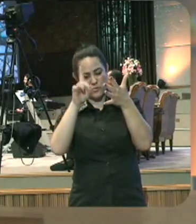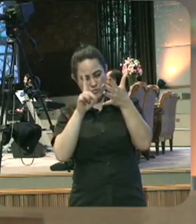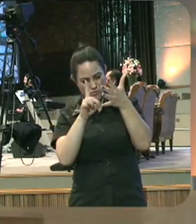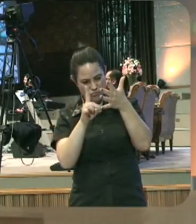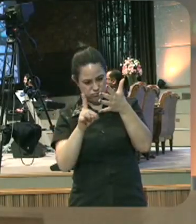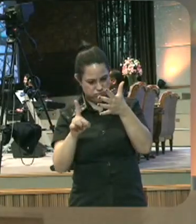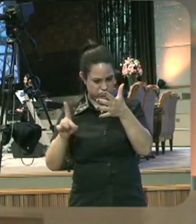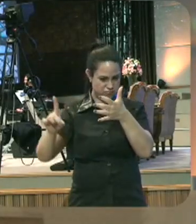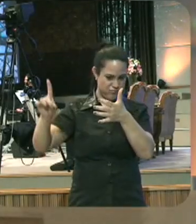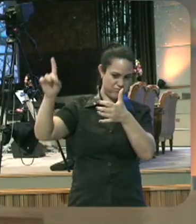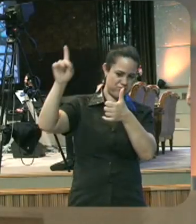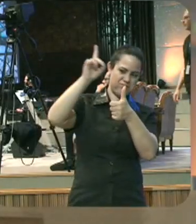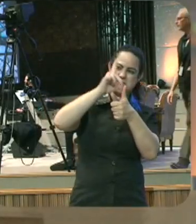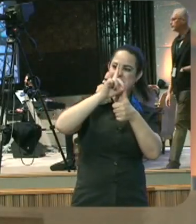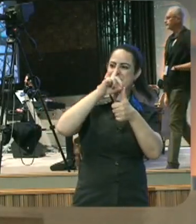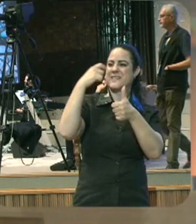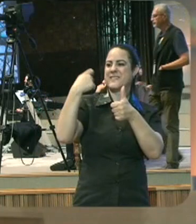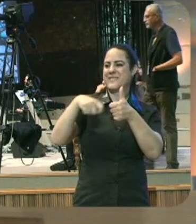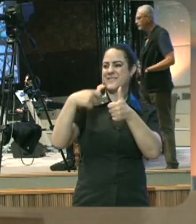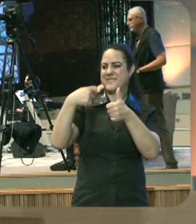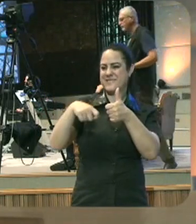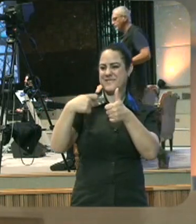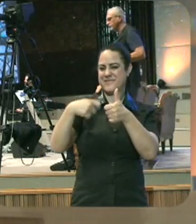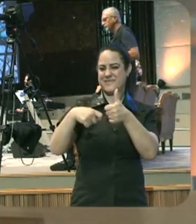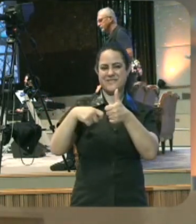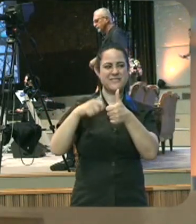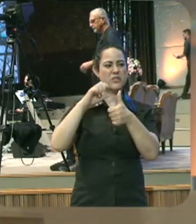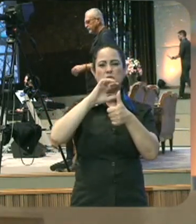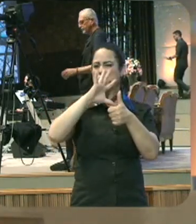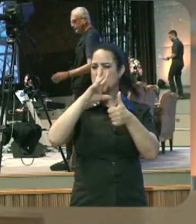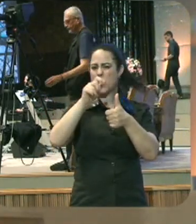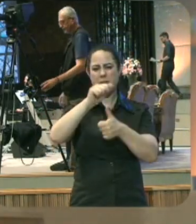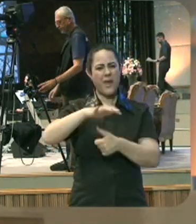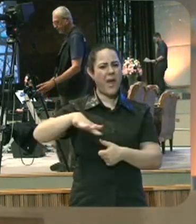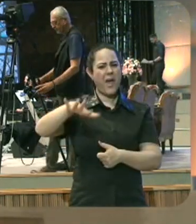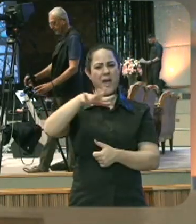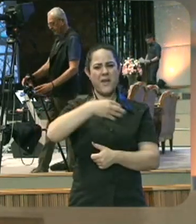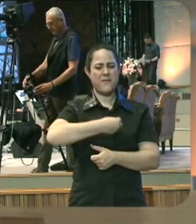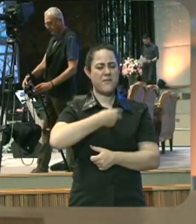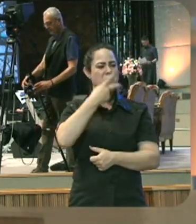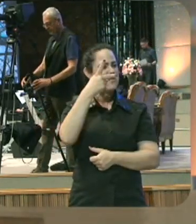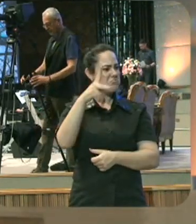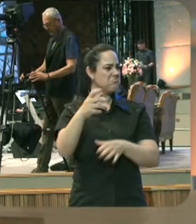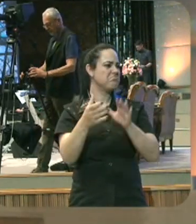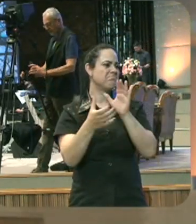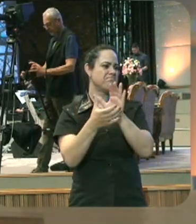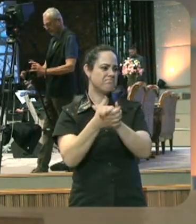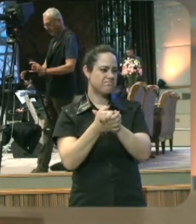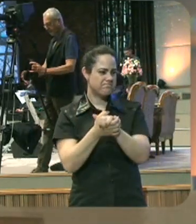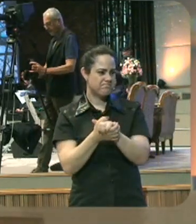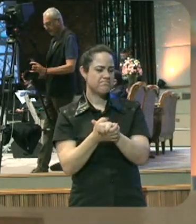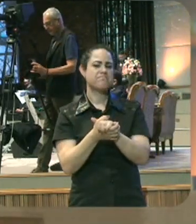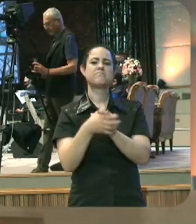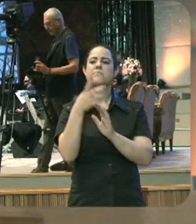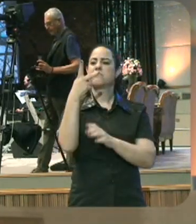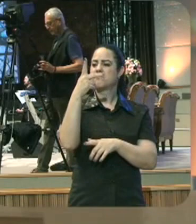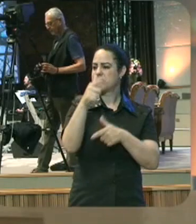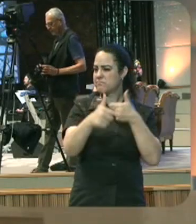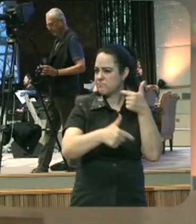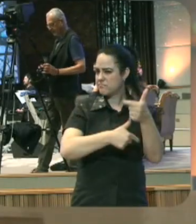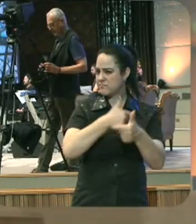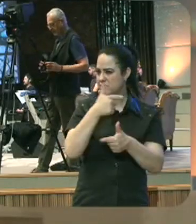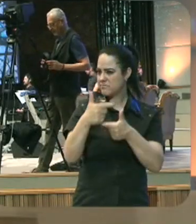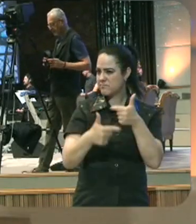Senhor em primeiro lugar na tua vida. Todas as áreas da vida. No seu casamento, no seu